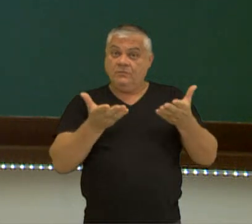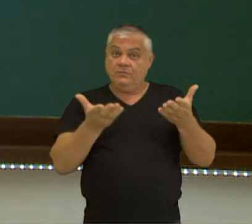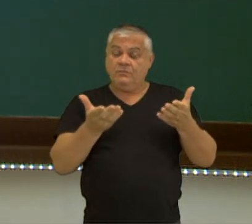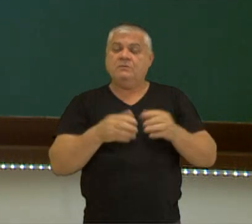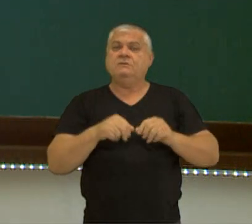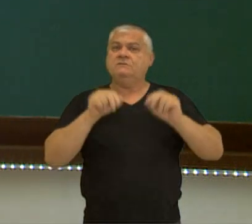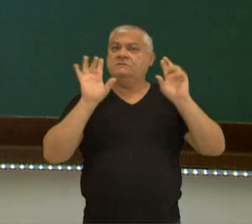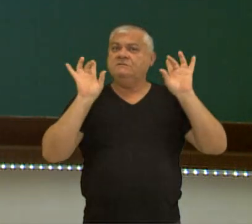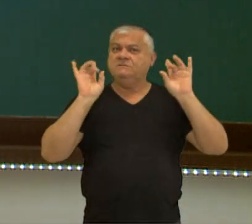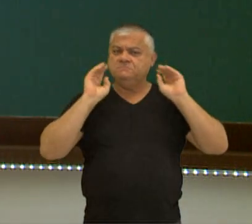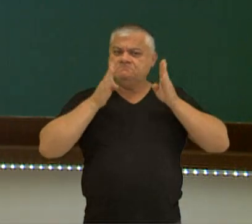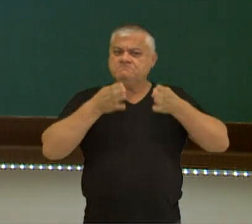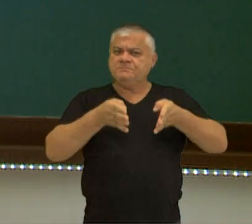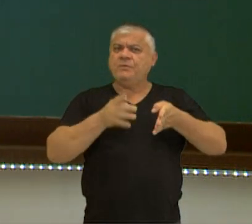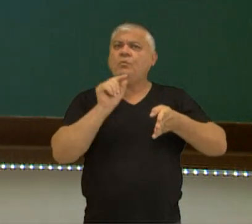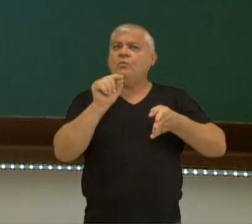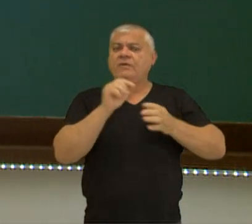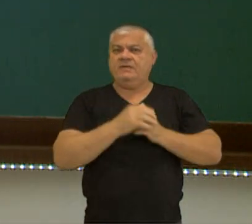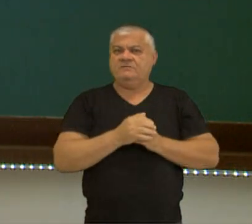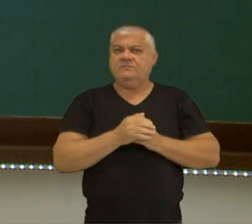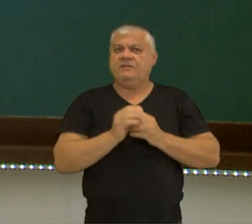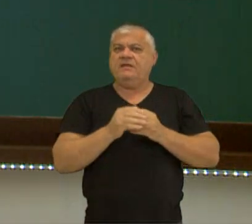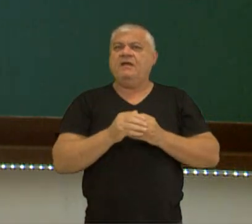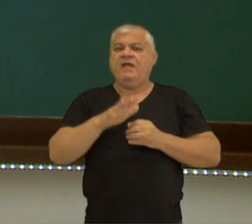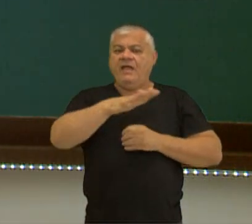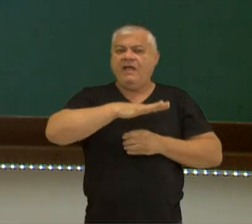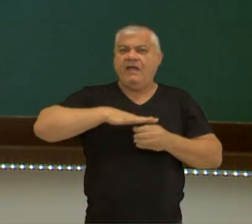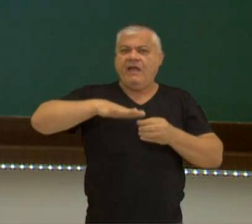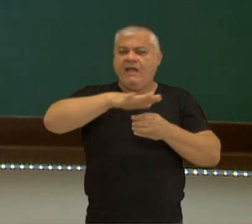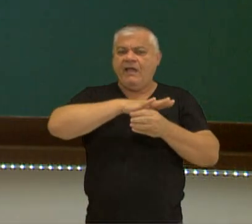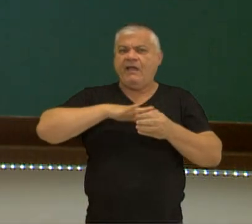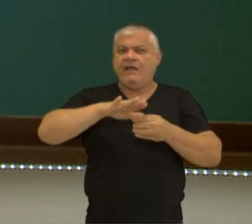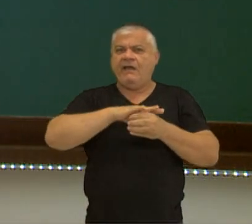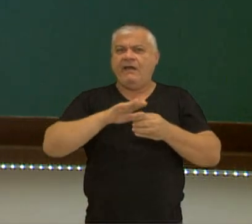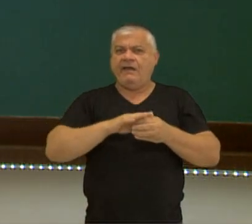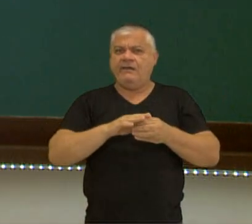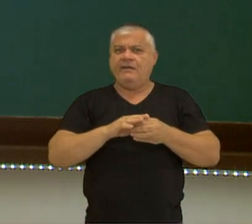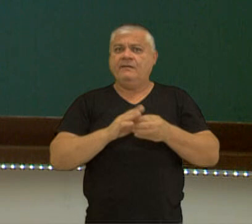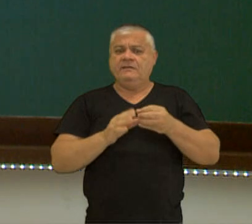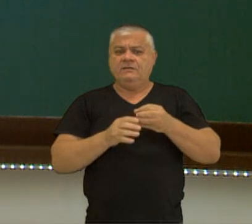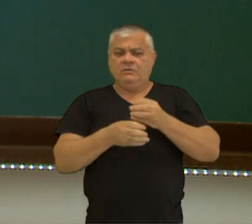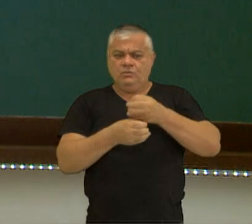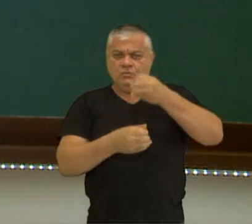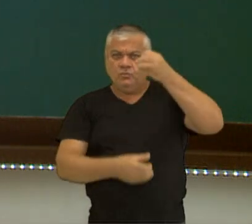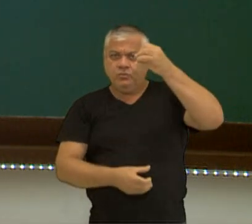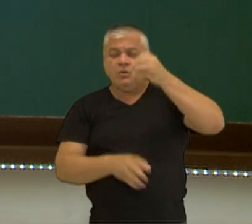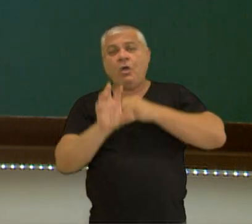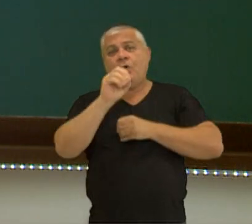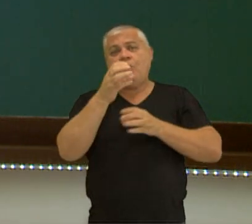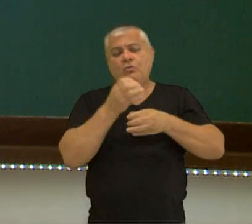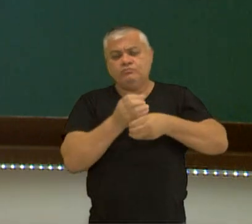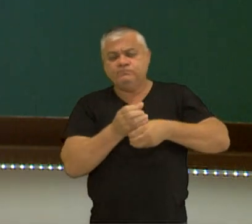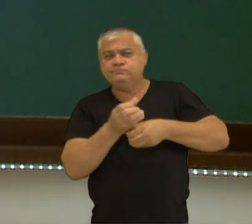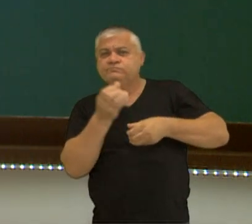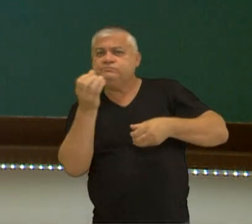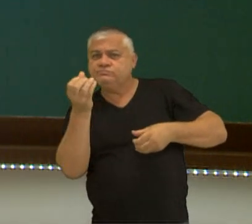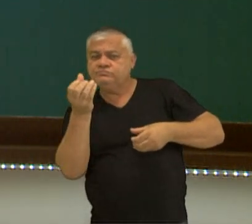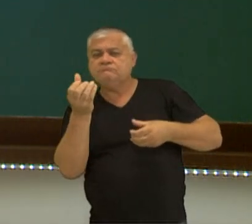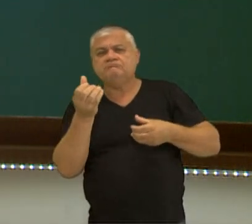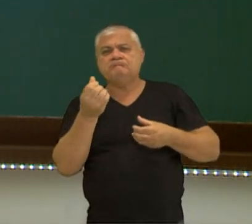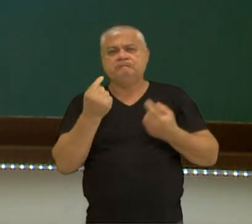conversou especificamente sobre área de um cilindro reto ou de um